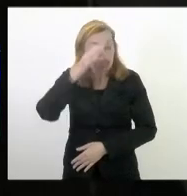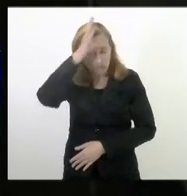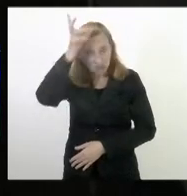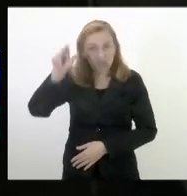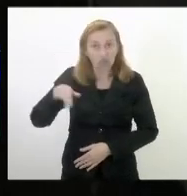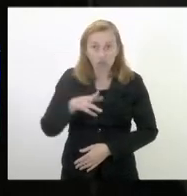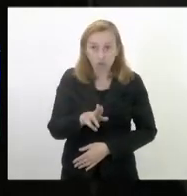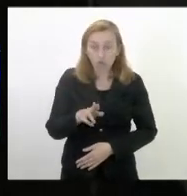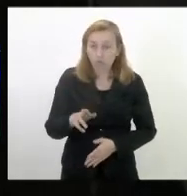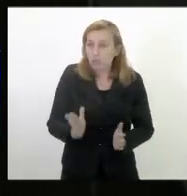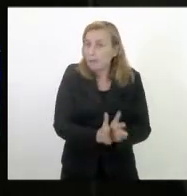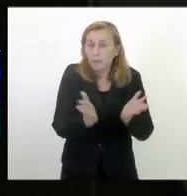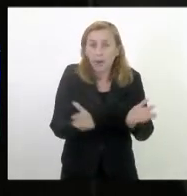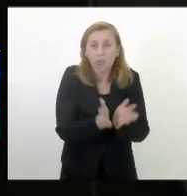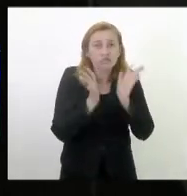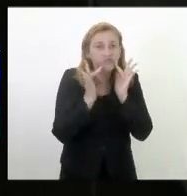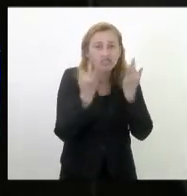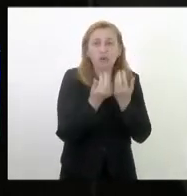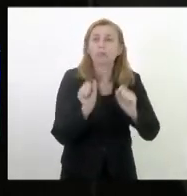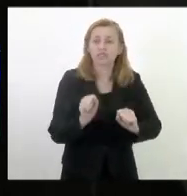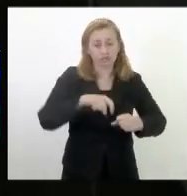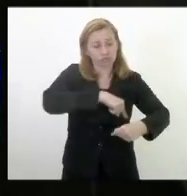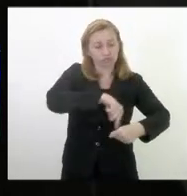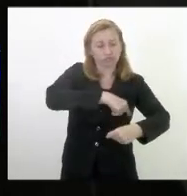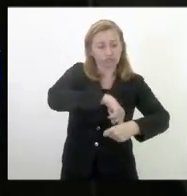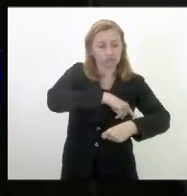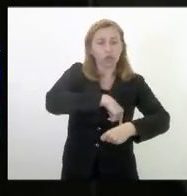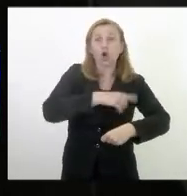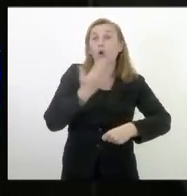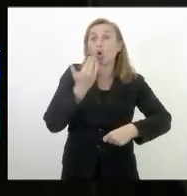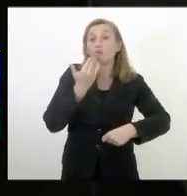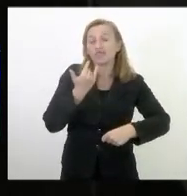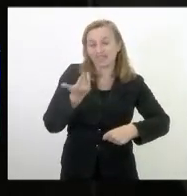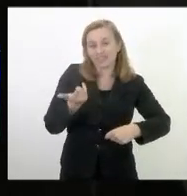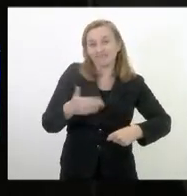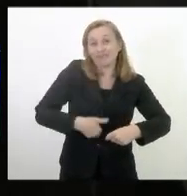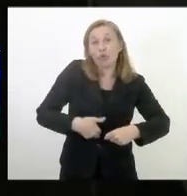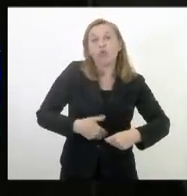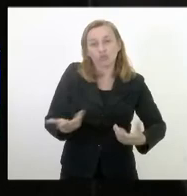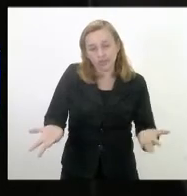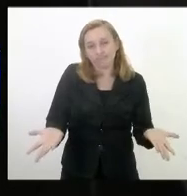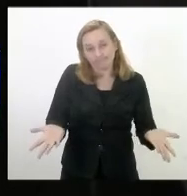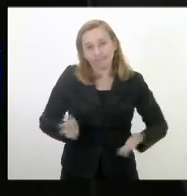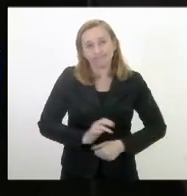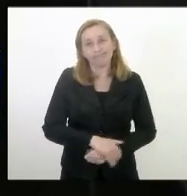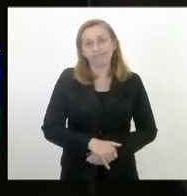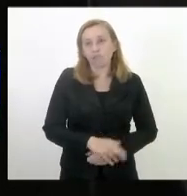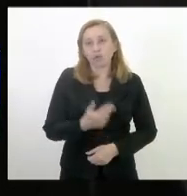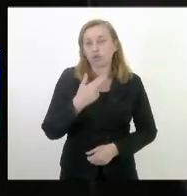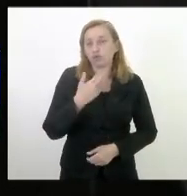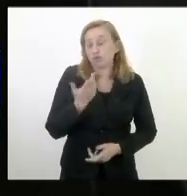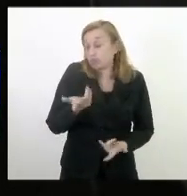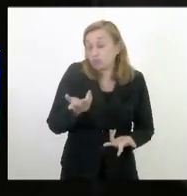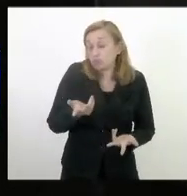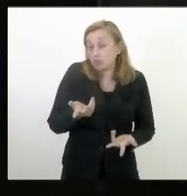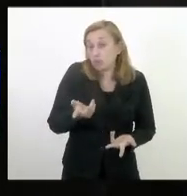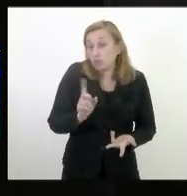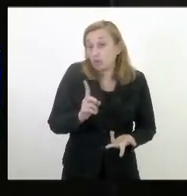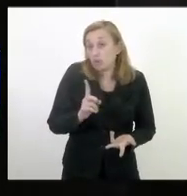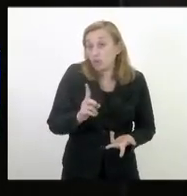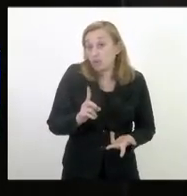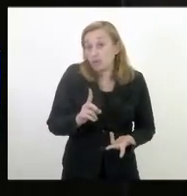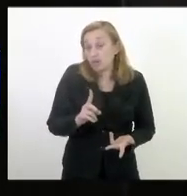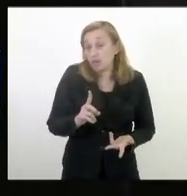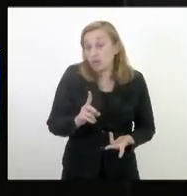famílias mais pobres de poder cozinhar, ter um botijão de gás para poder fazer seu alimento, não correr mais o risco de